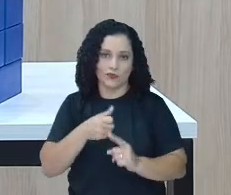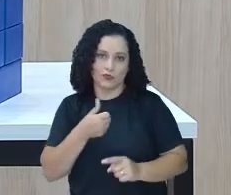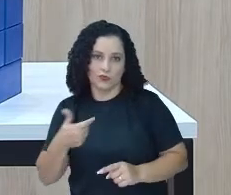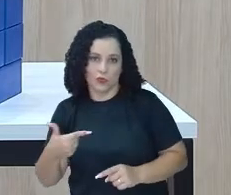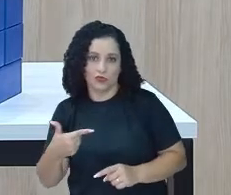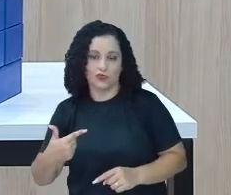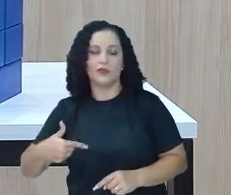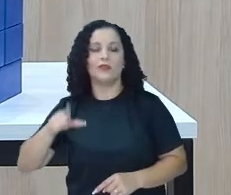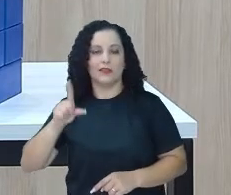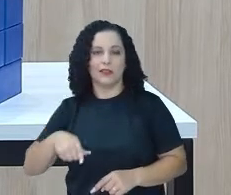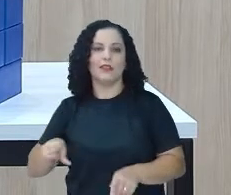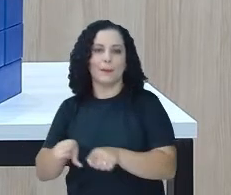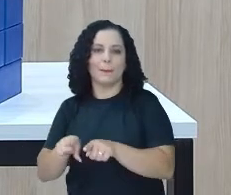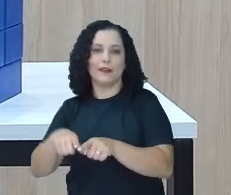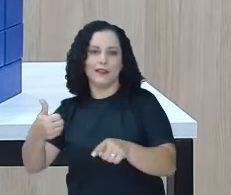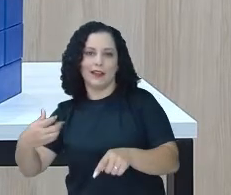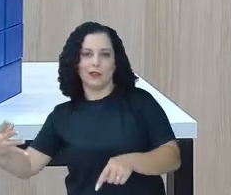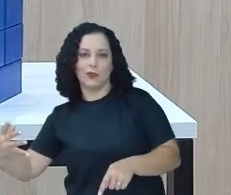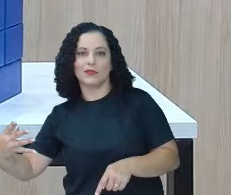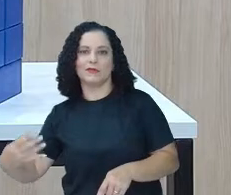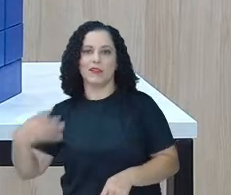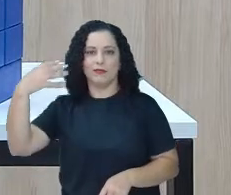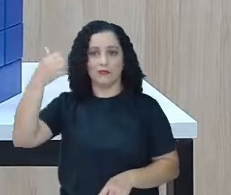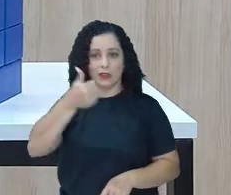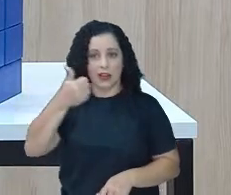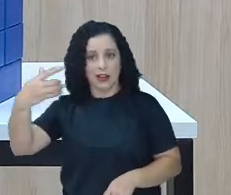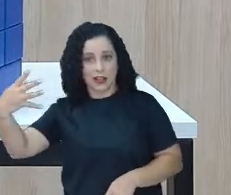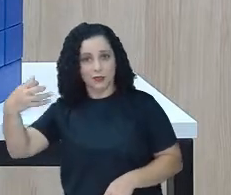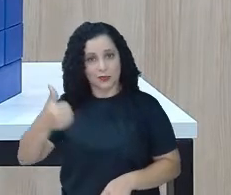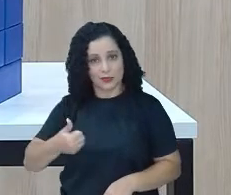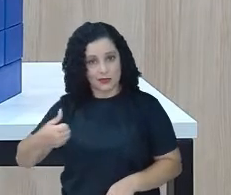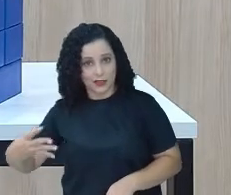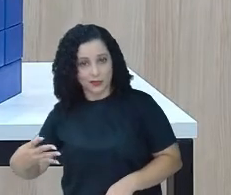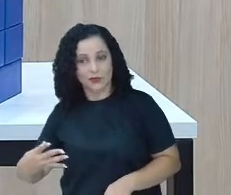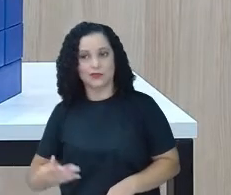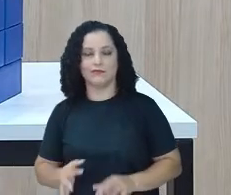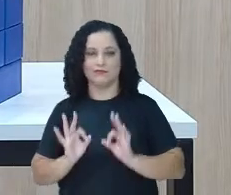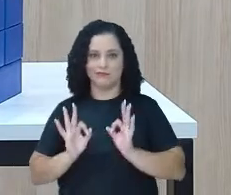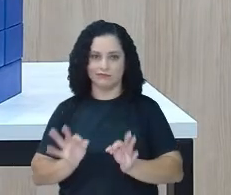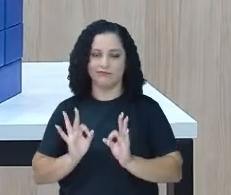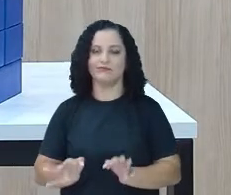também deu 14, tá certo? A gente conseguiu verificar aqui vale essa relação,